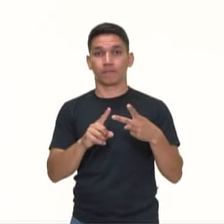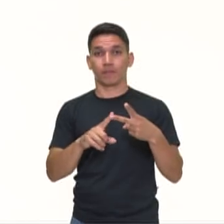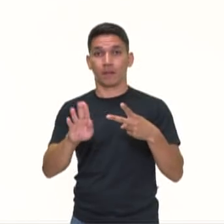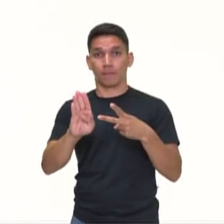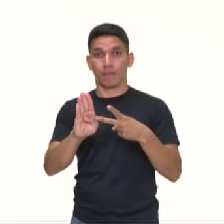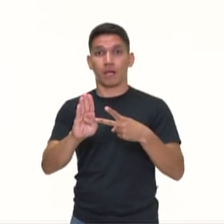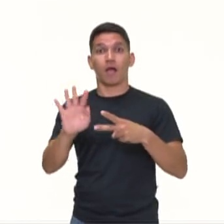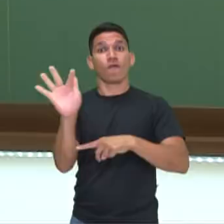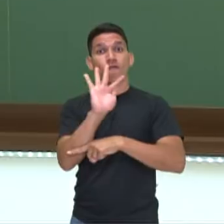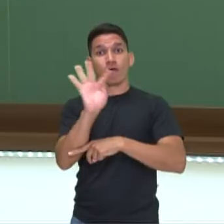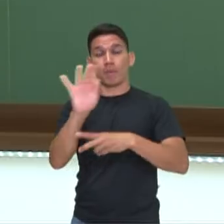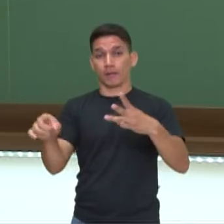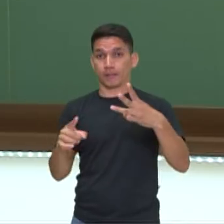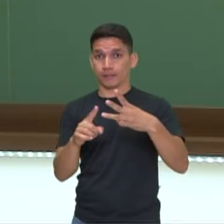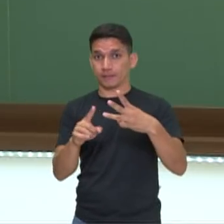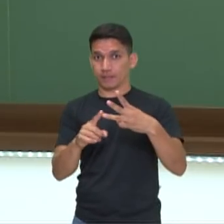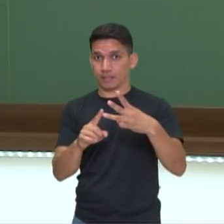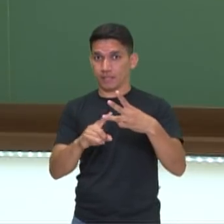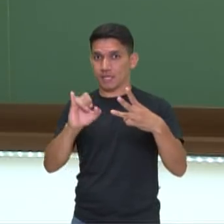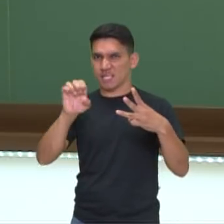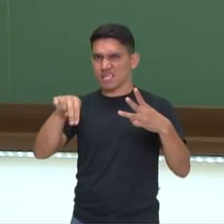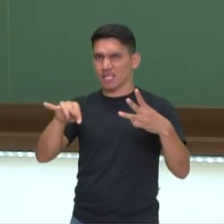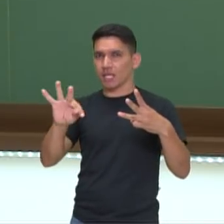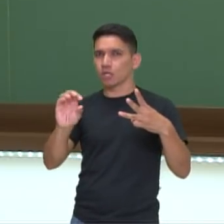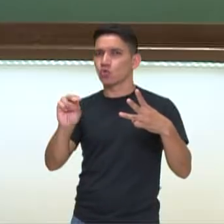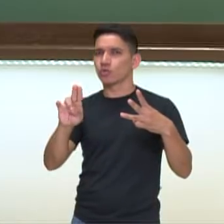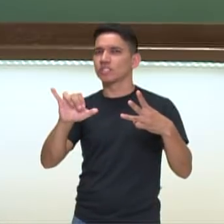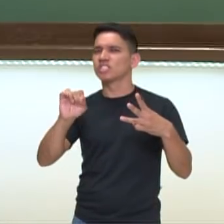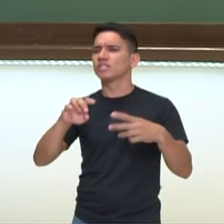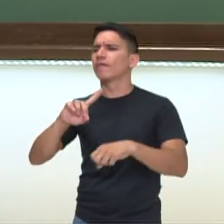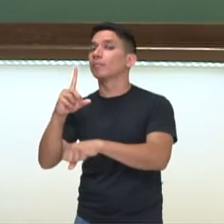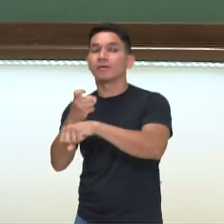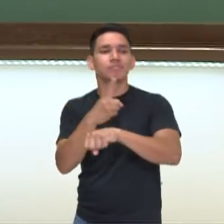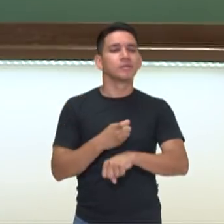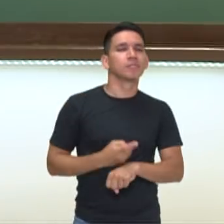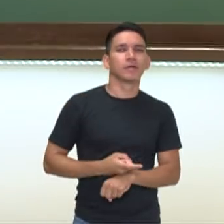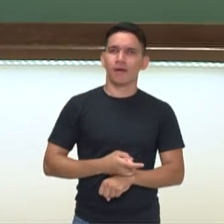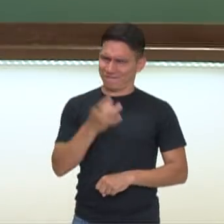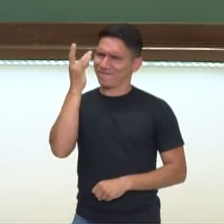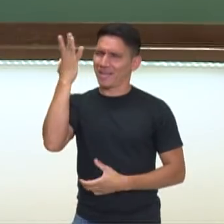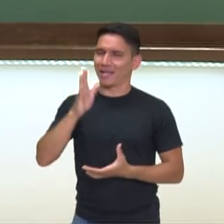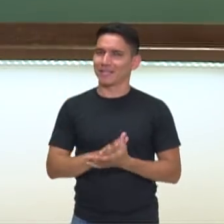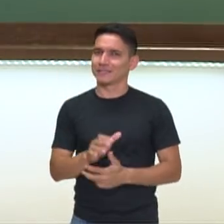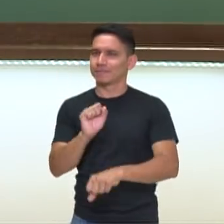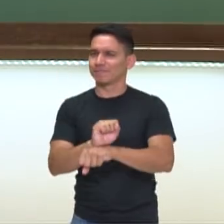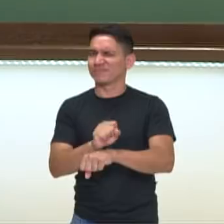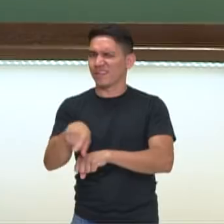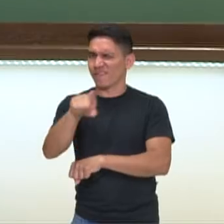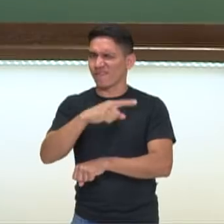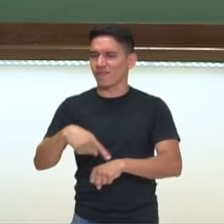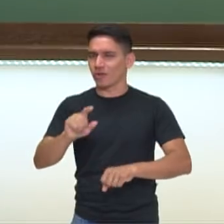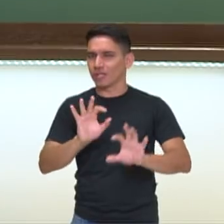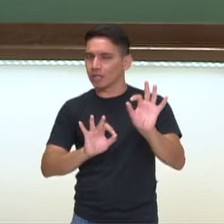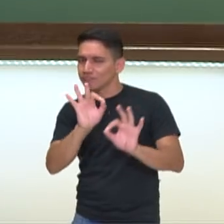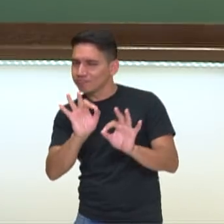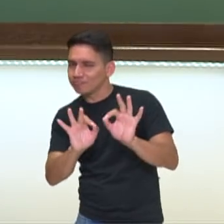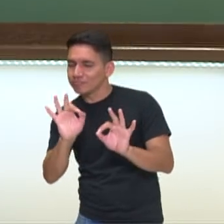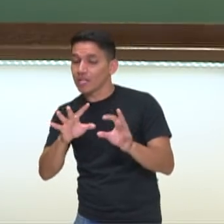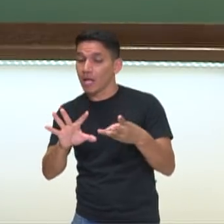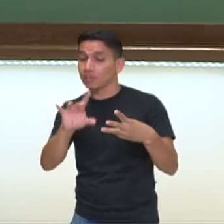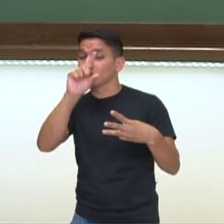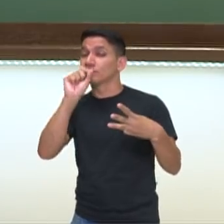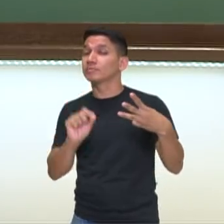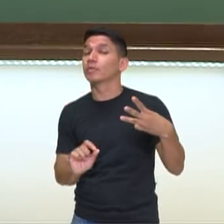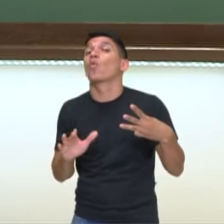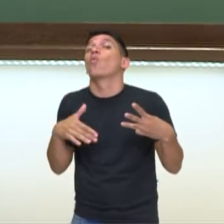letra C, uma linguagem intuitiva. Essa tá fácil, hein? Vamos dar um tempinho pouquinho aí para vocês pensarem,